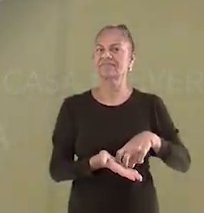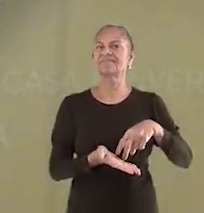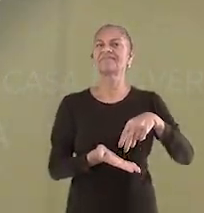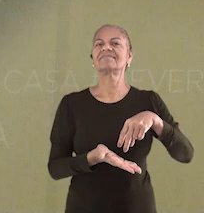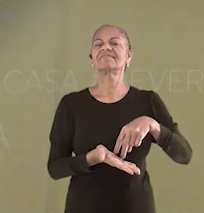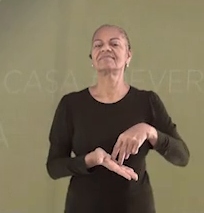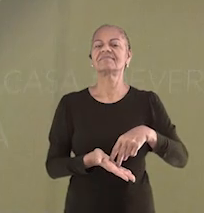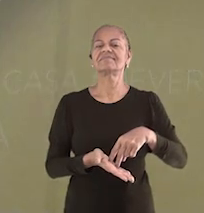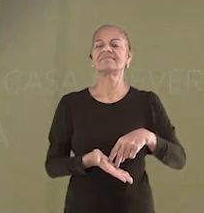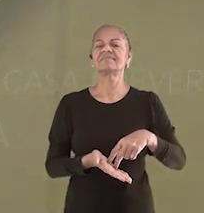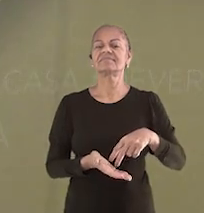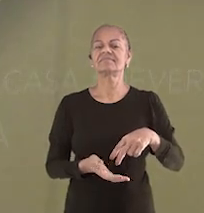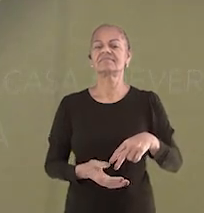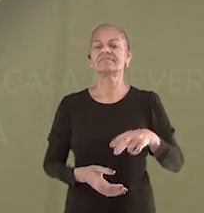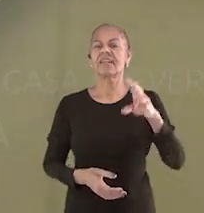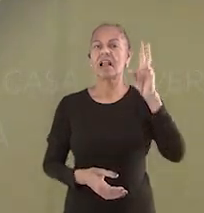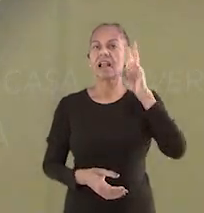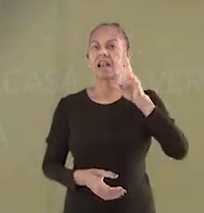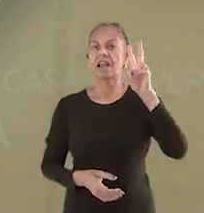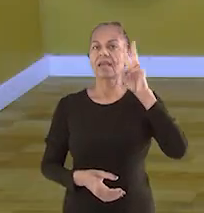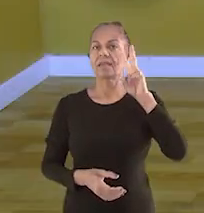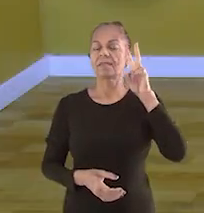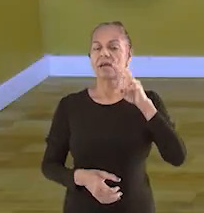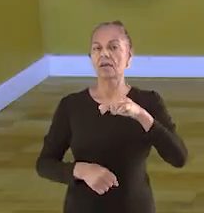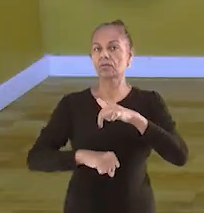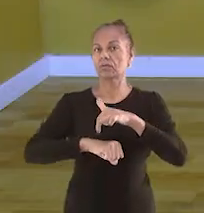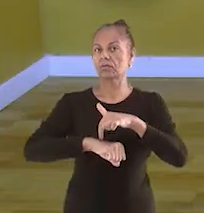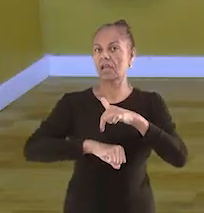Lembre que o tempo está aqui no meu relógio.